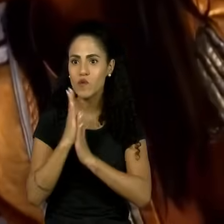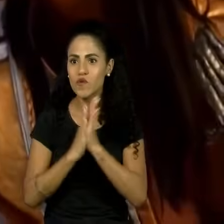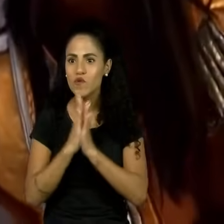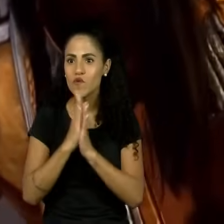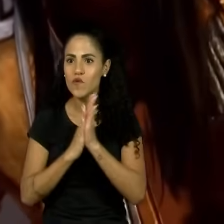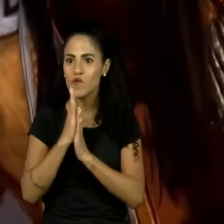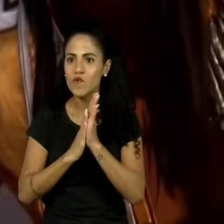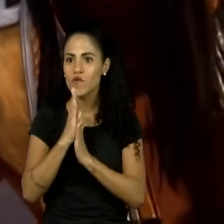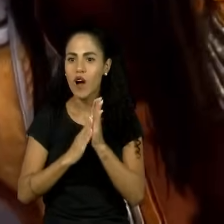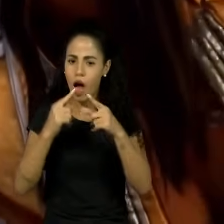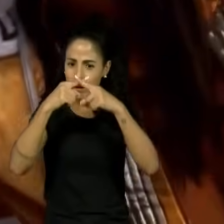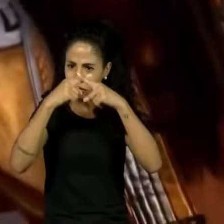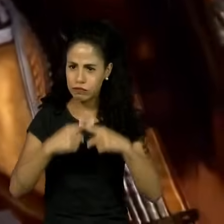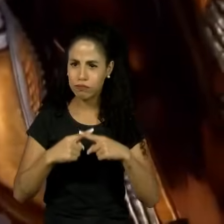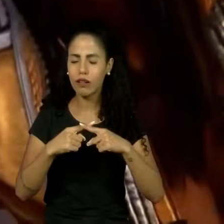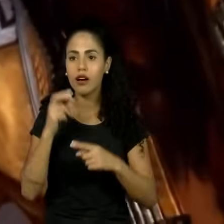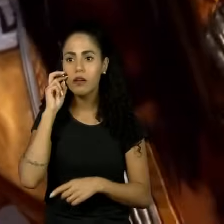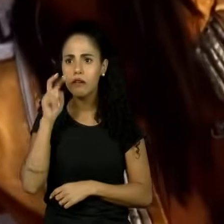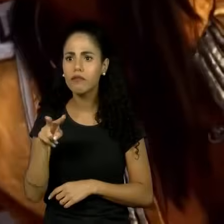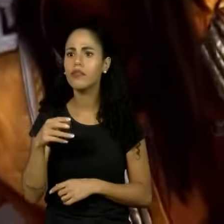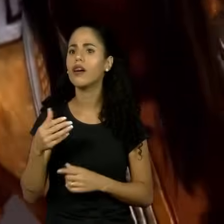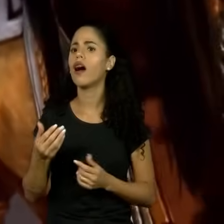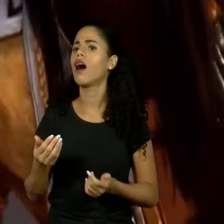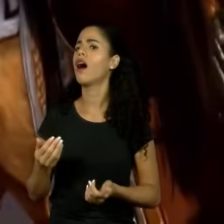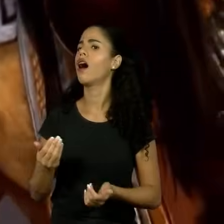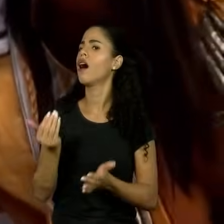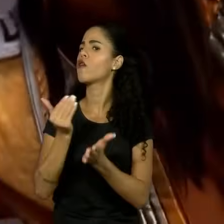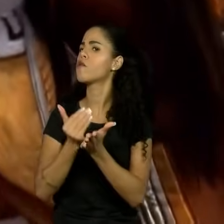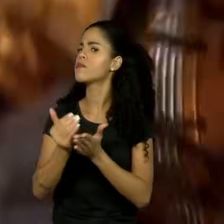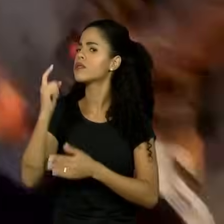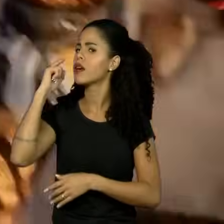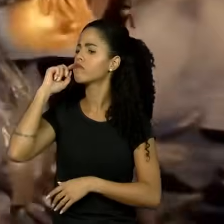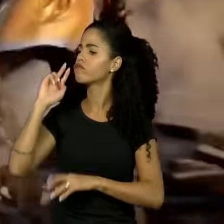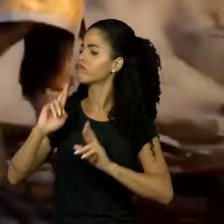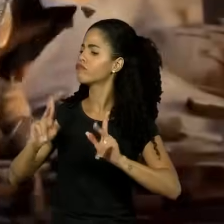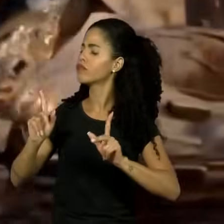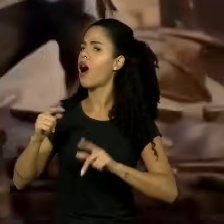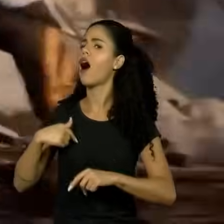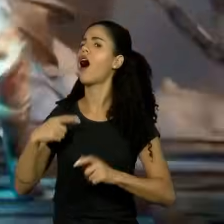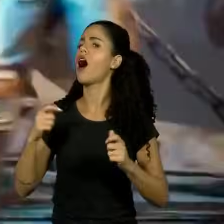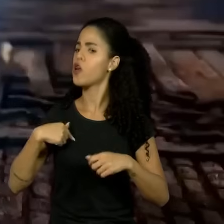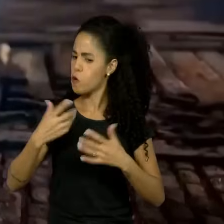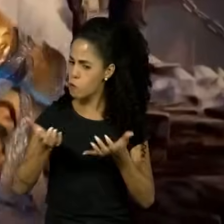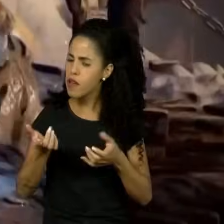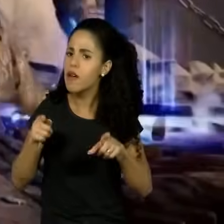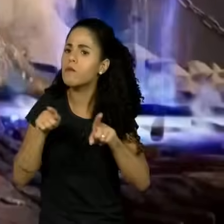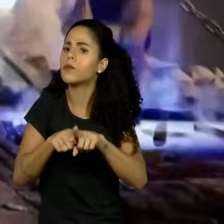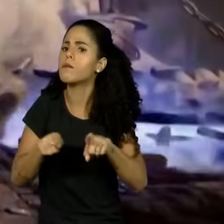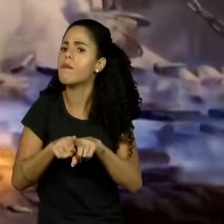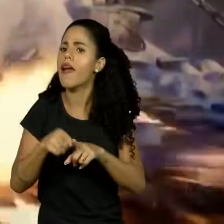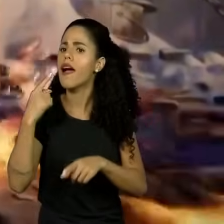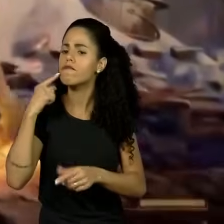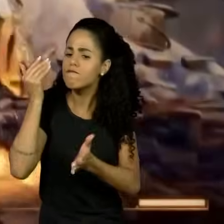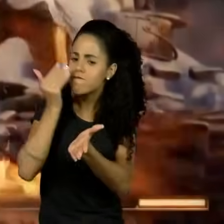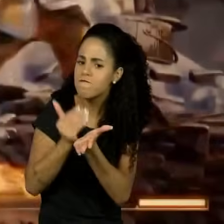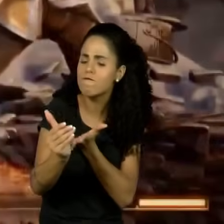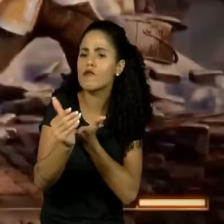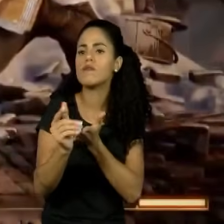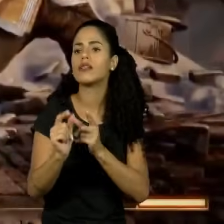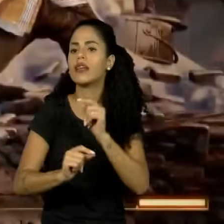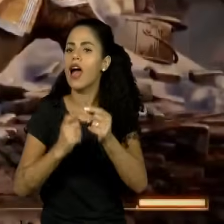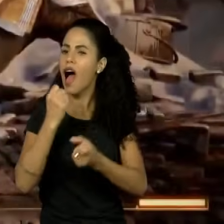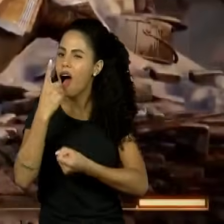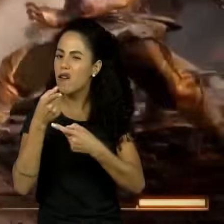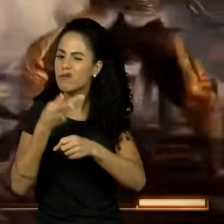ali que eles faziam, foi ali que eu comecei a pensar, caramba, eu queria estar ali, né, no meio deles ali. Comecei a ganhar